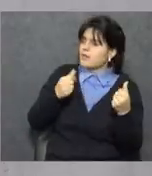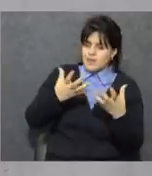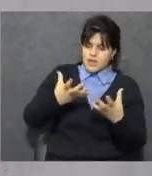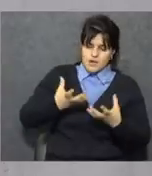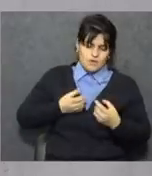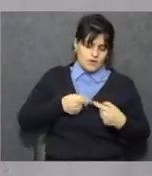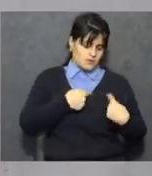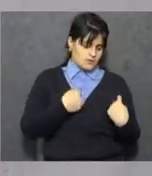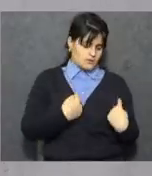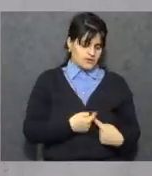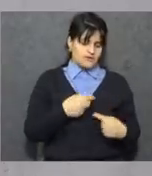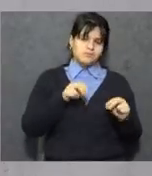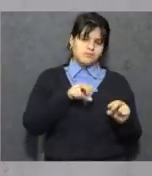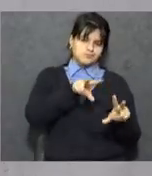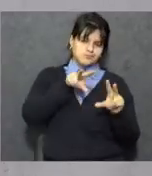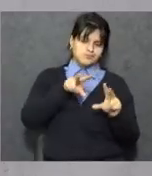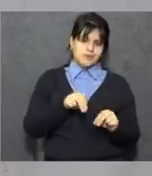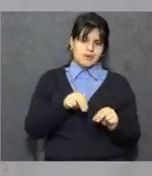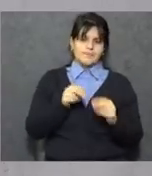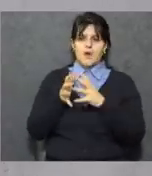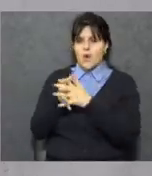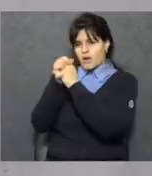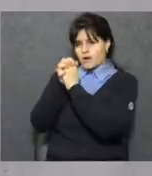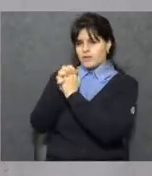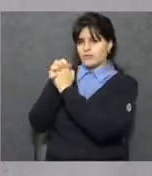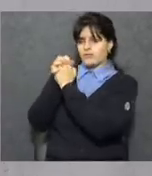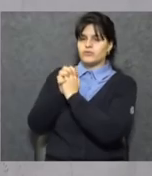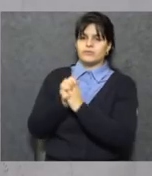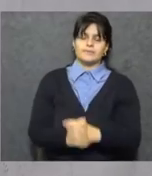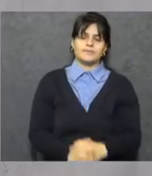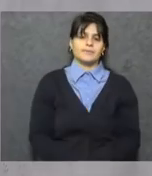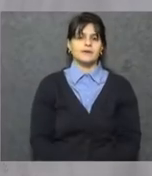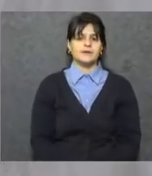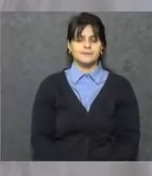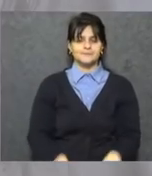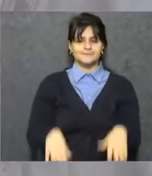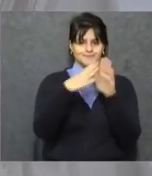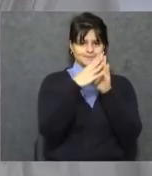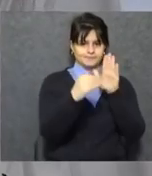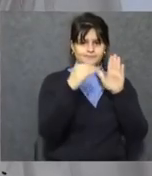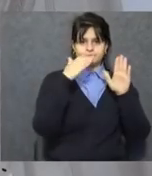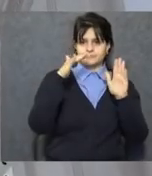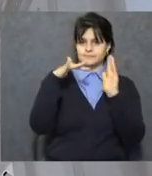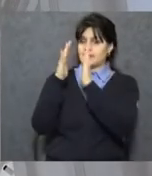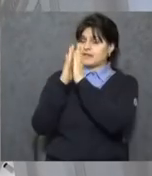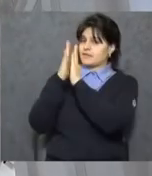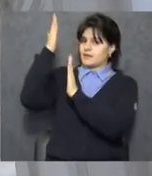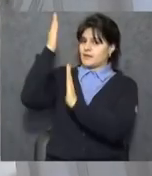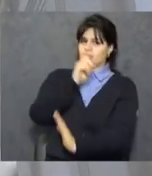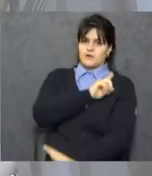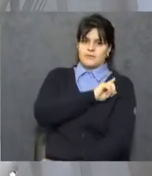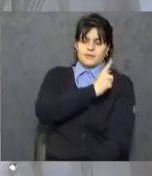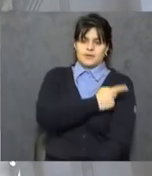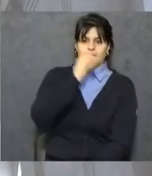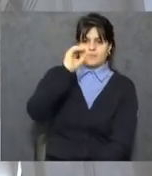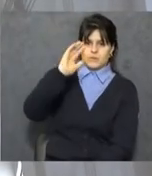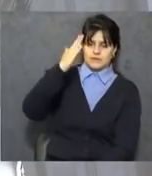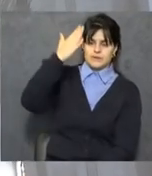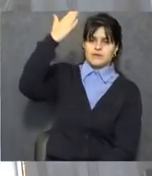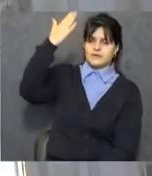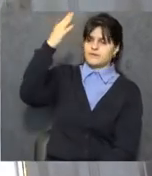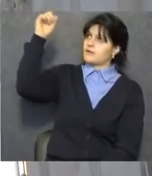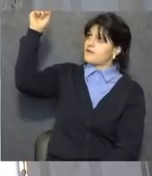imaculado coração. Oremos. Deus omnipotente,